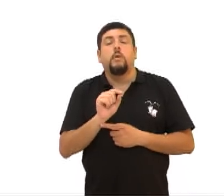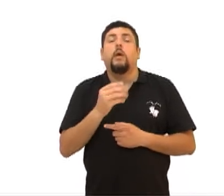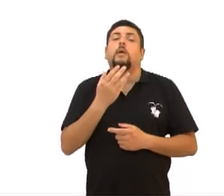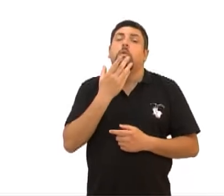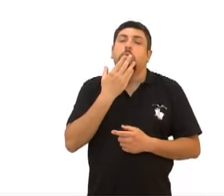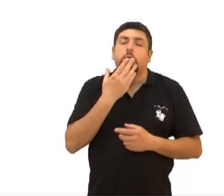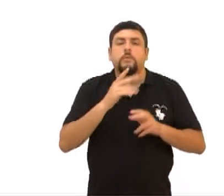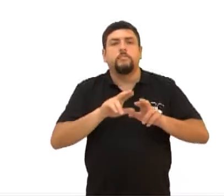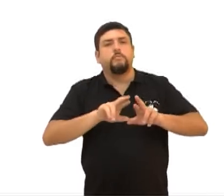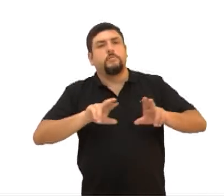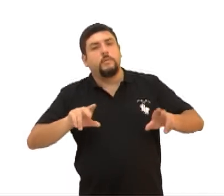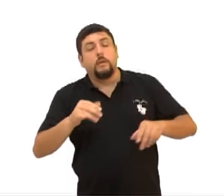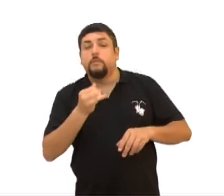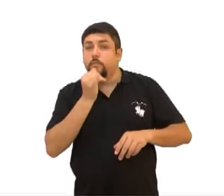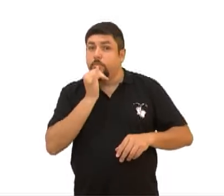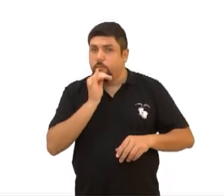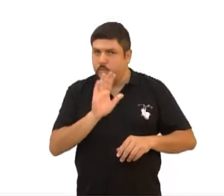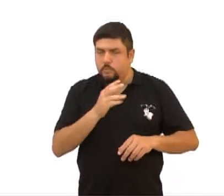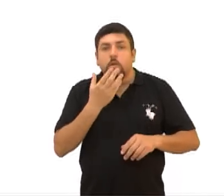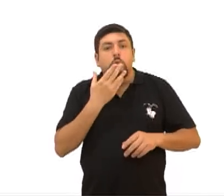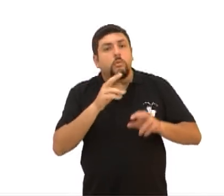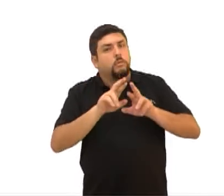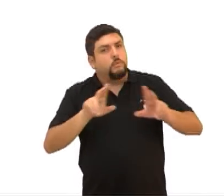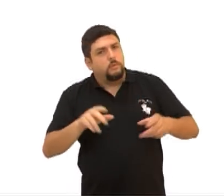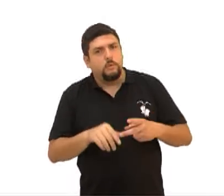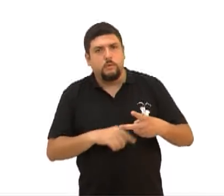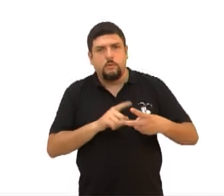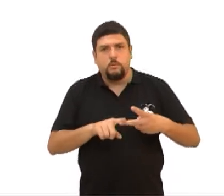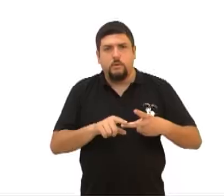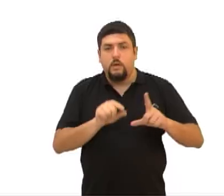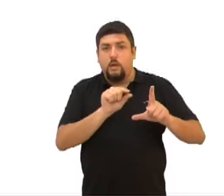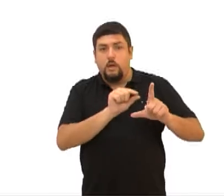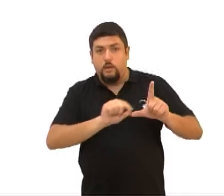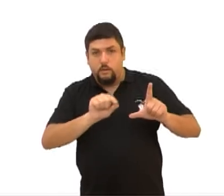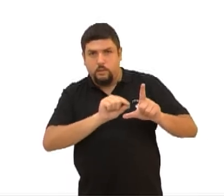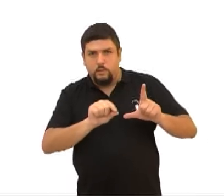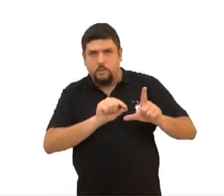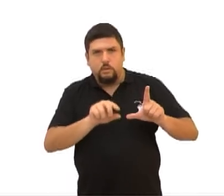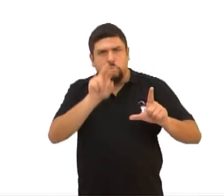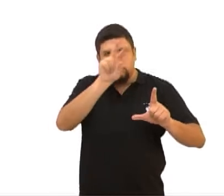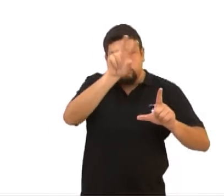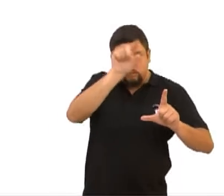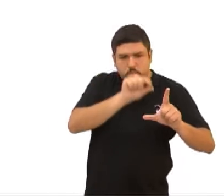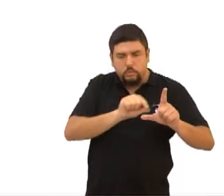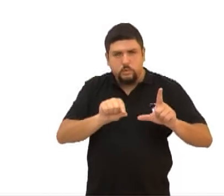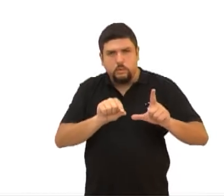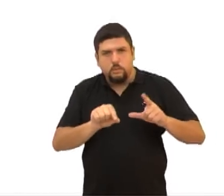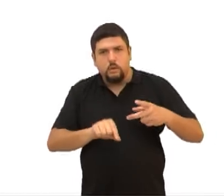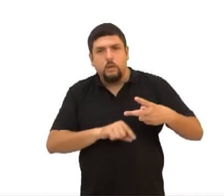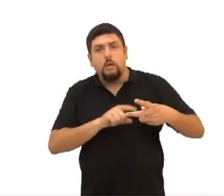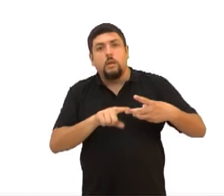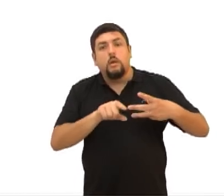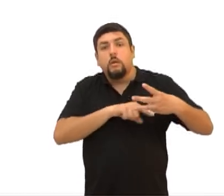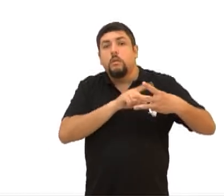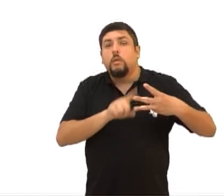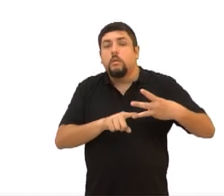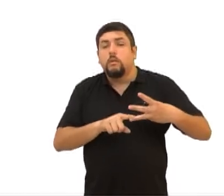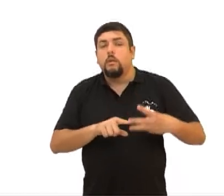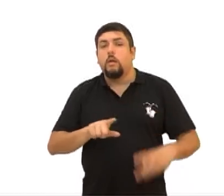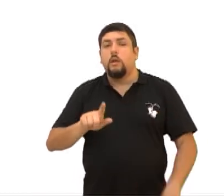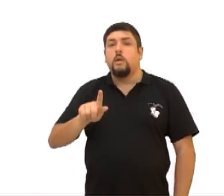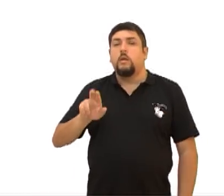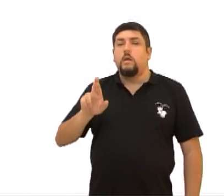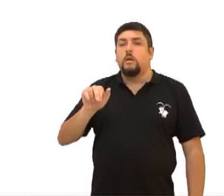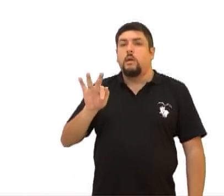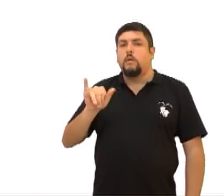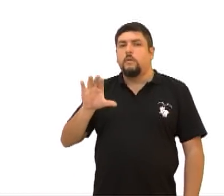de cores, por exemplo, tá? As legendas como um todo, o uso de gráficos e porcentagens para